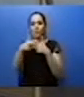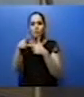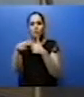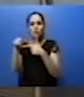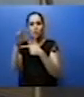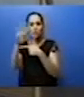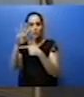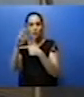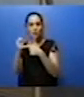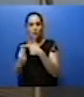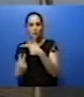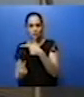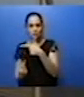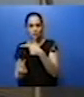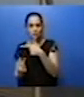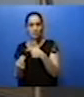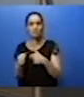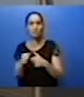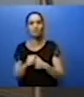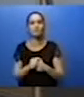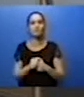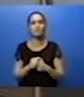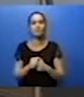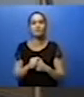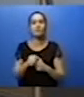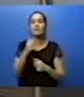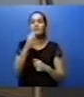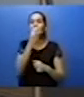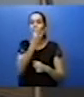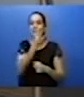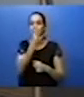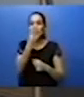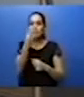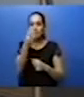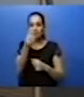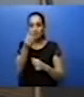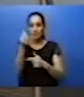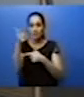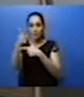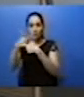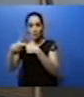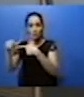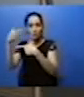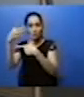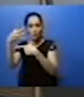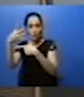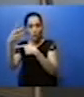36 / 49 bom